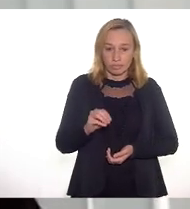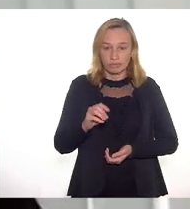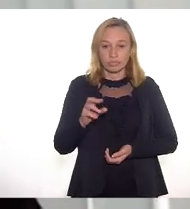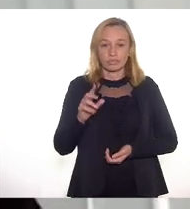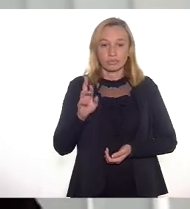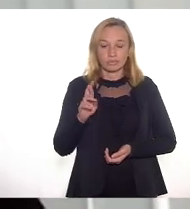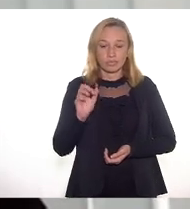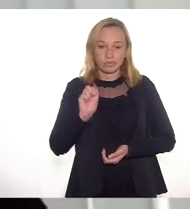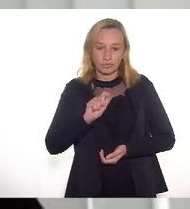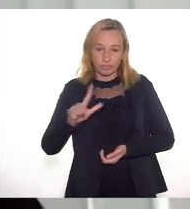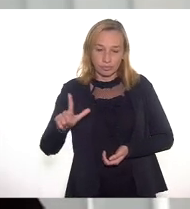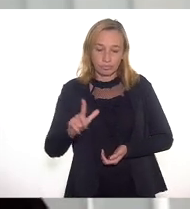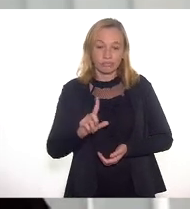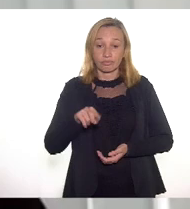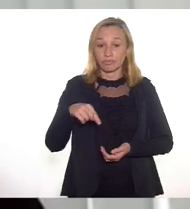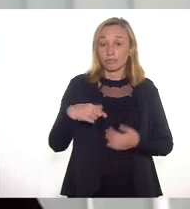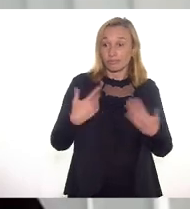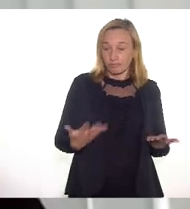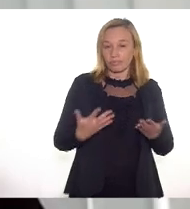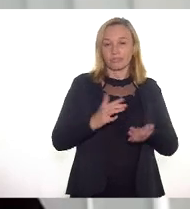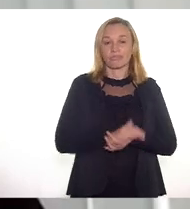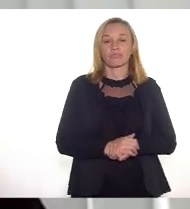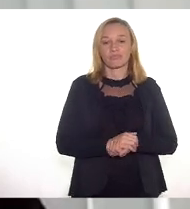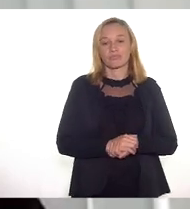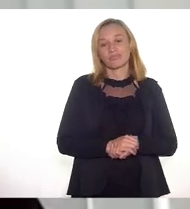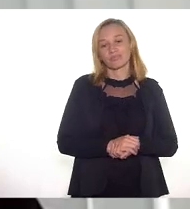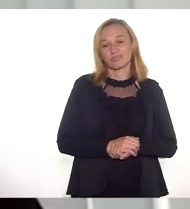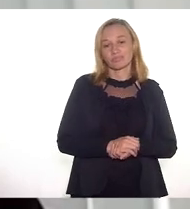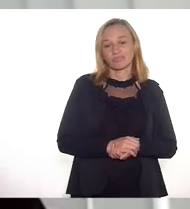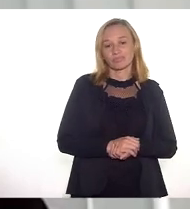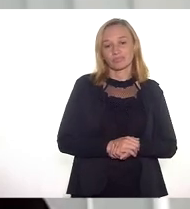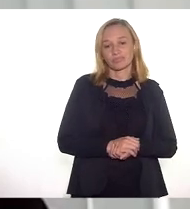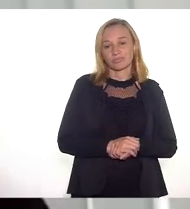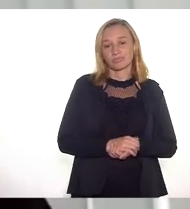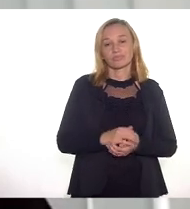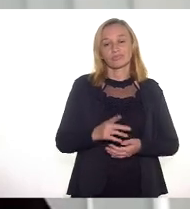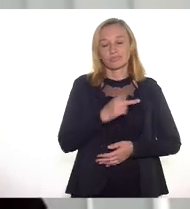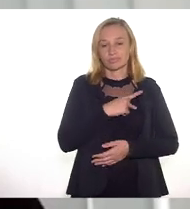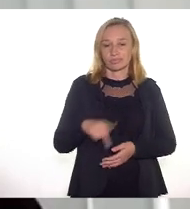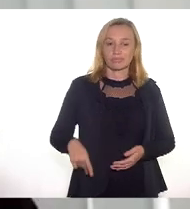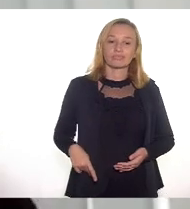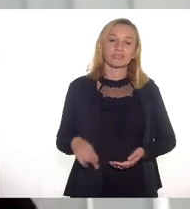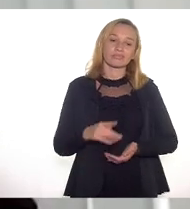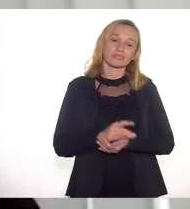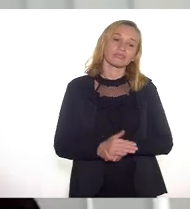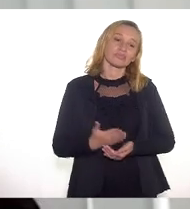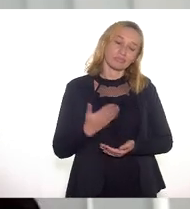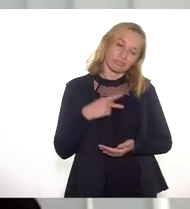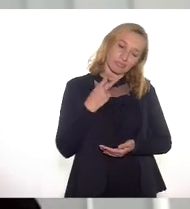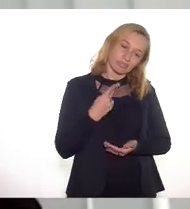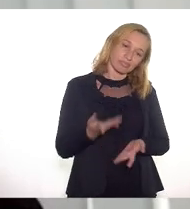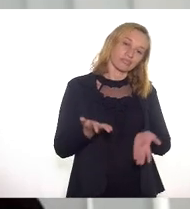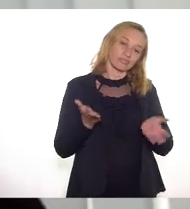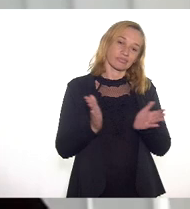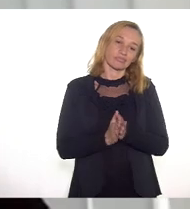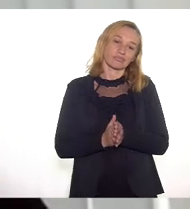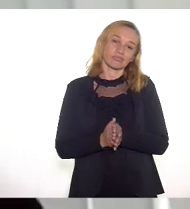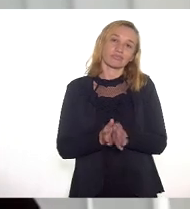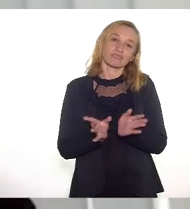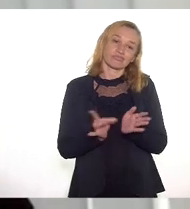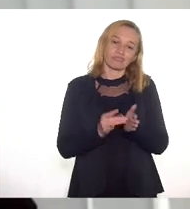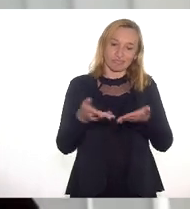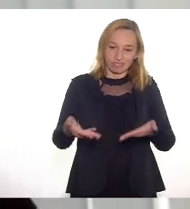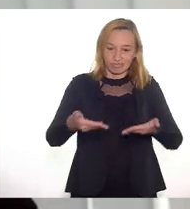Rafael Velasco, enfim. Então, é isso, presidente, são essas as minhas palavras, na verdade é um